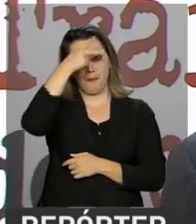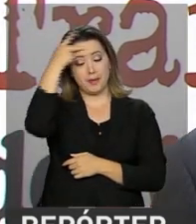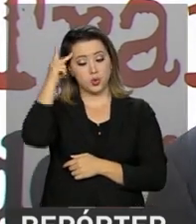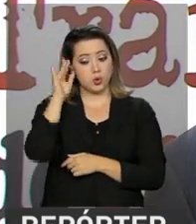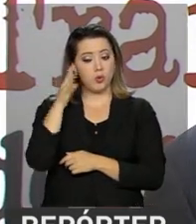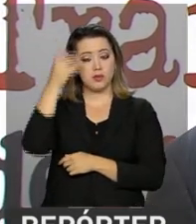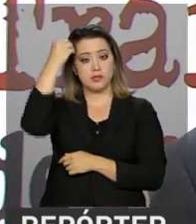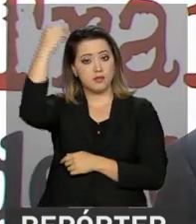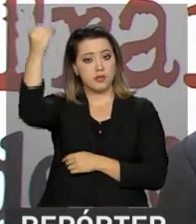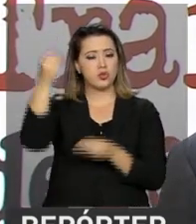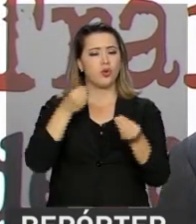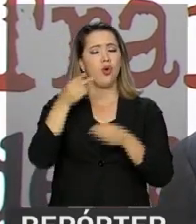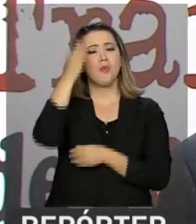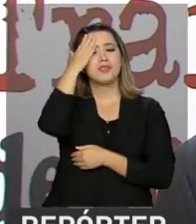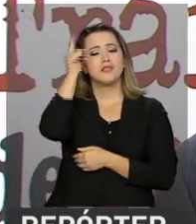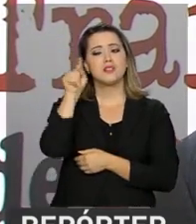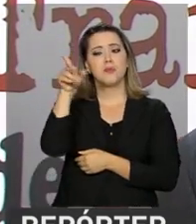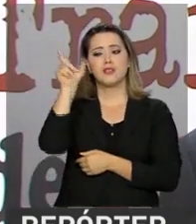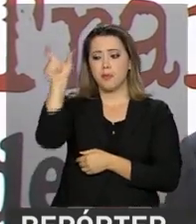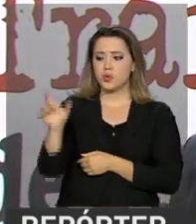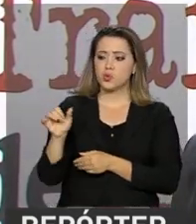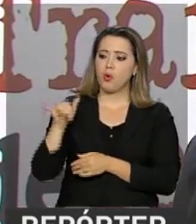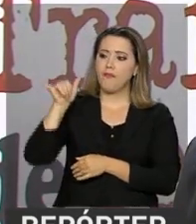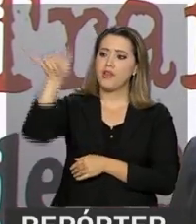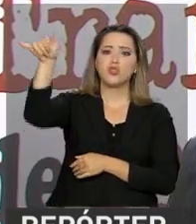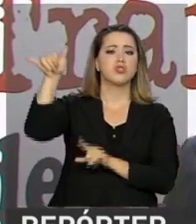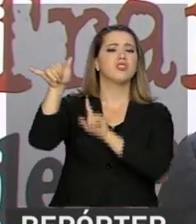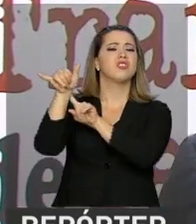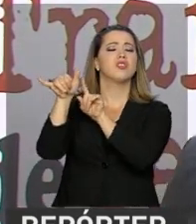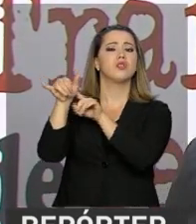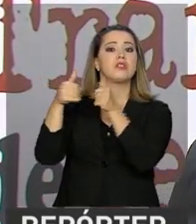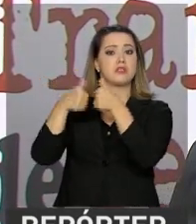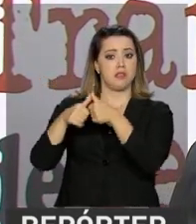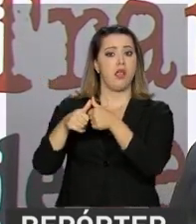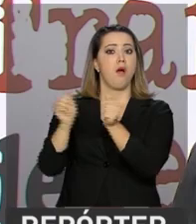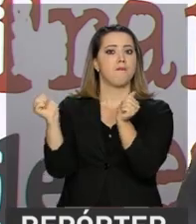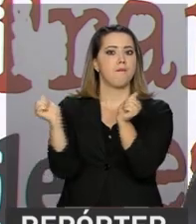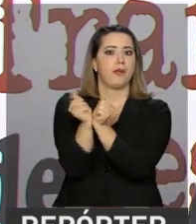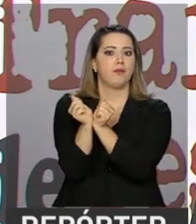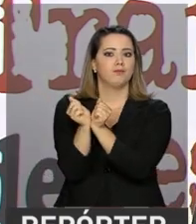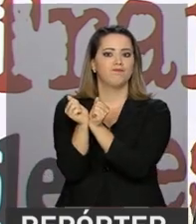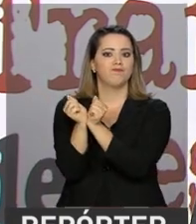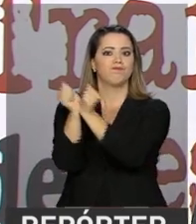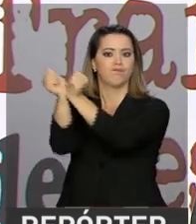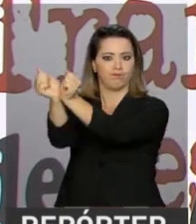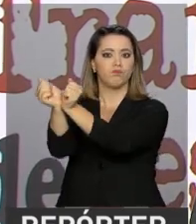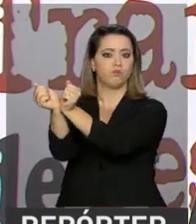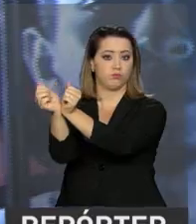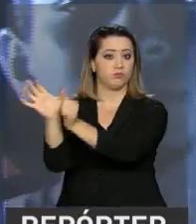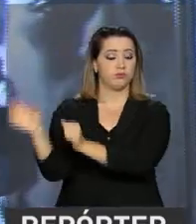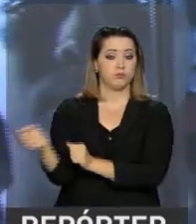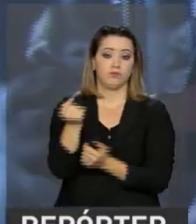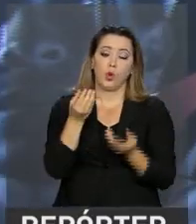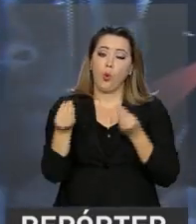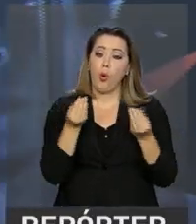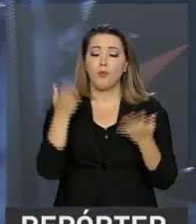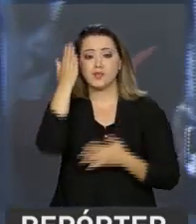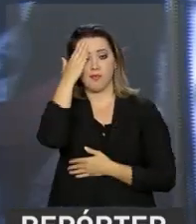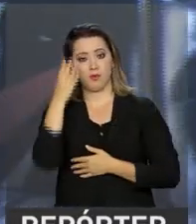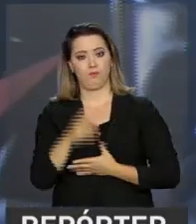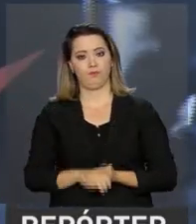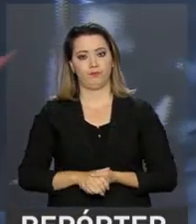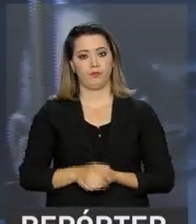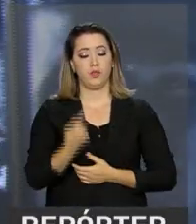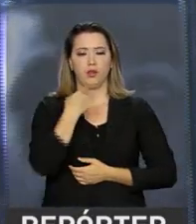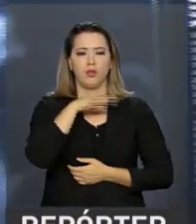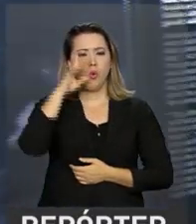que determinado rapaz determinada moça que está embarcando não está realmente sendo vítima de tráfico de pessoas com o slogam